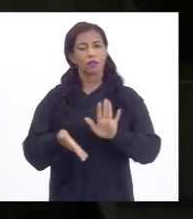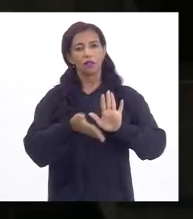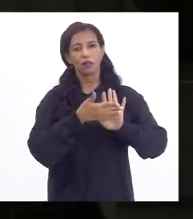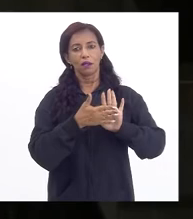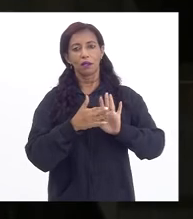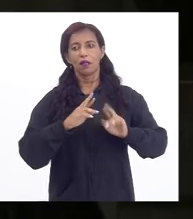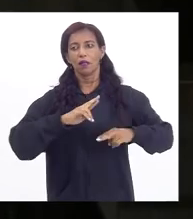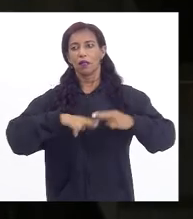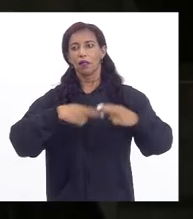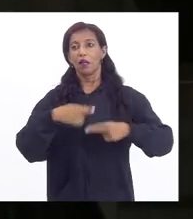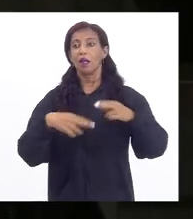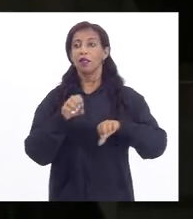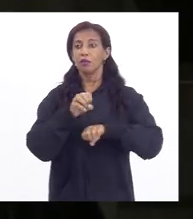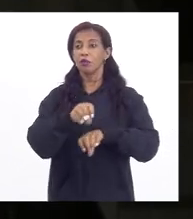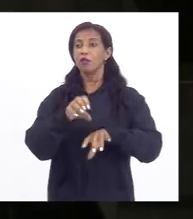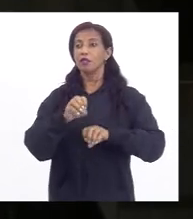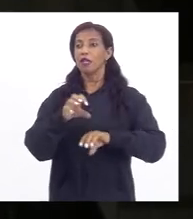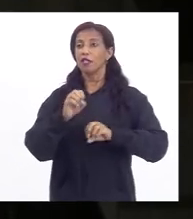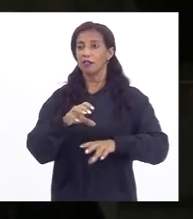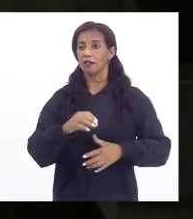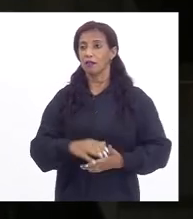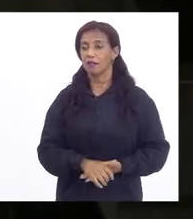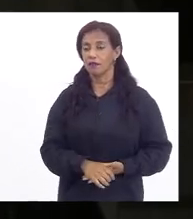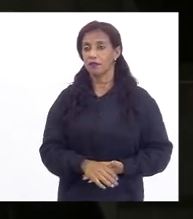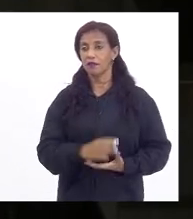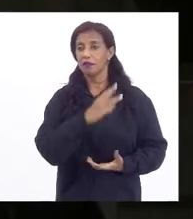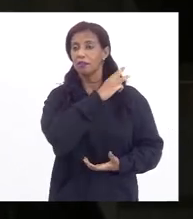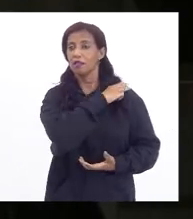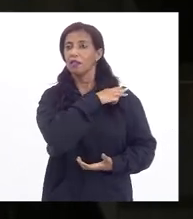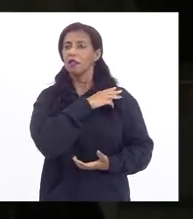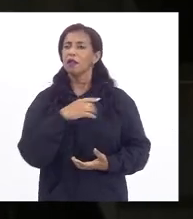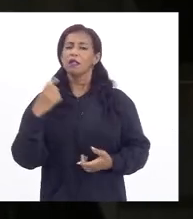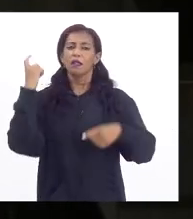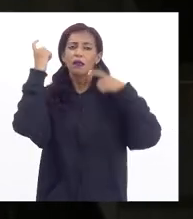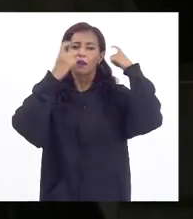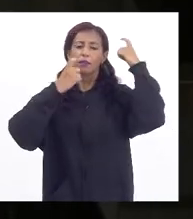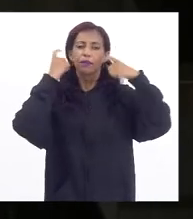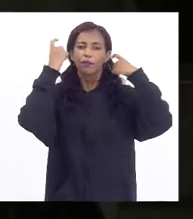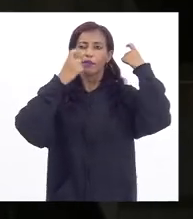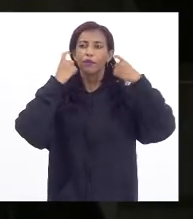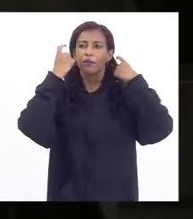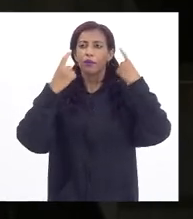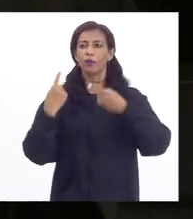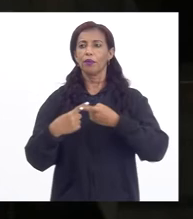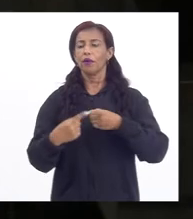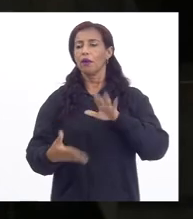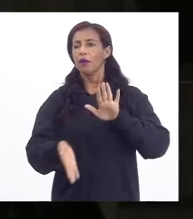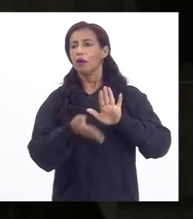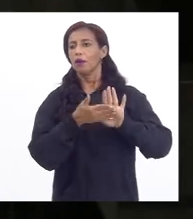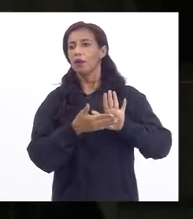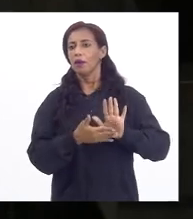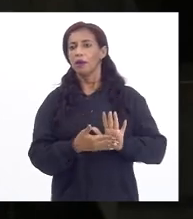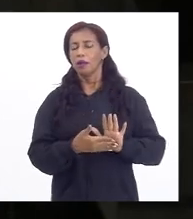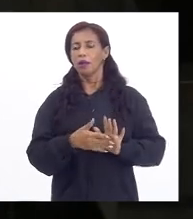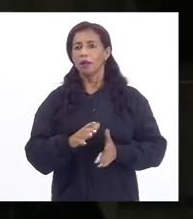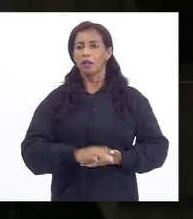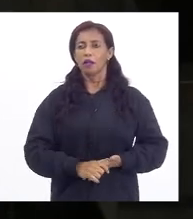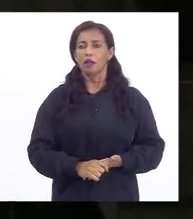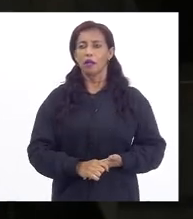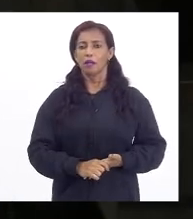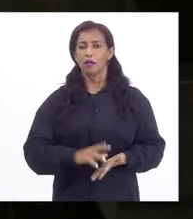da reforma do ensino médio. Nós estamos muito preocupados, porque é uma proposta que